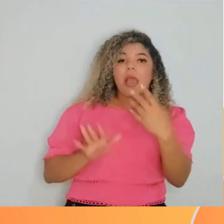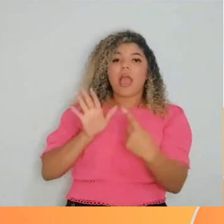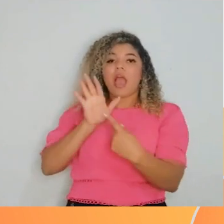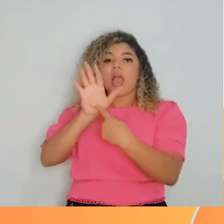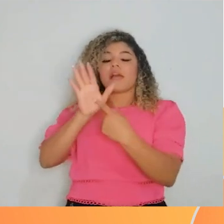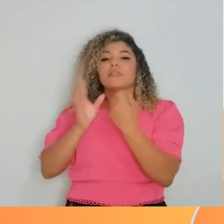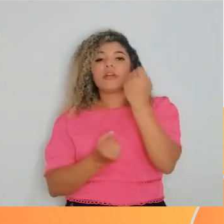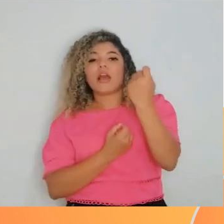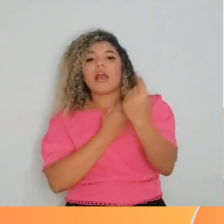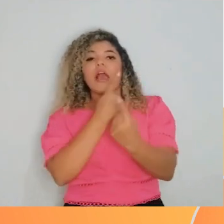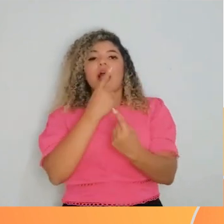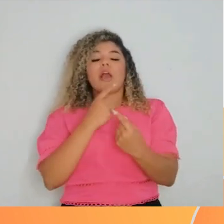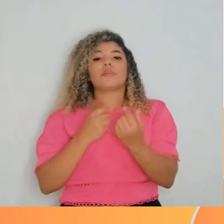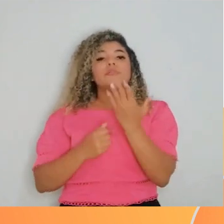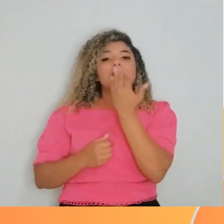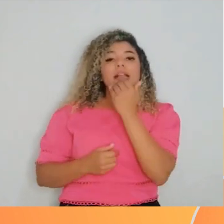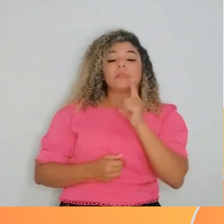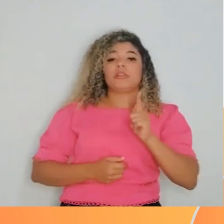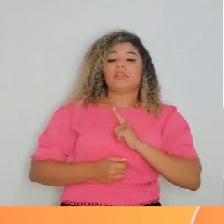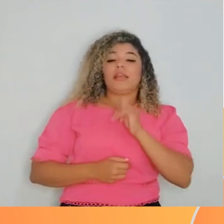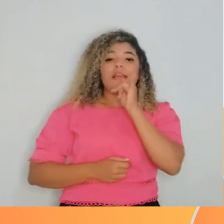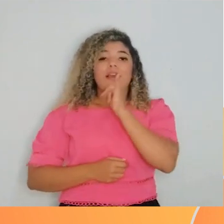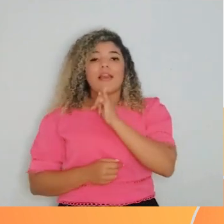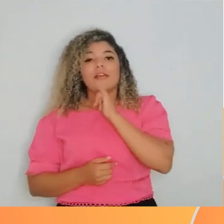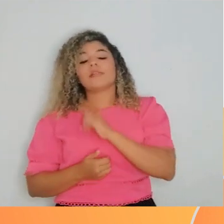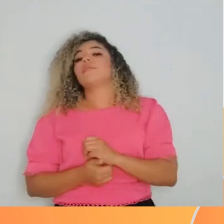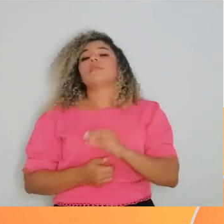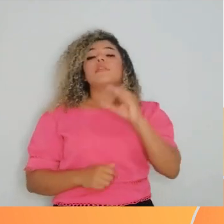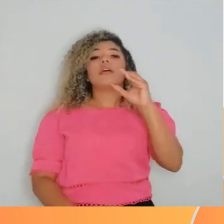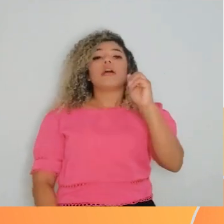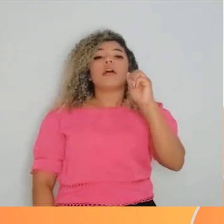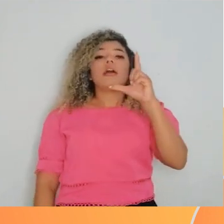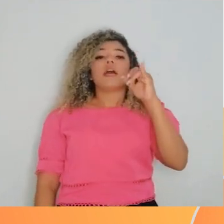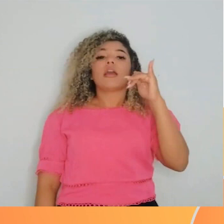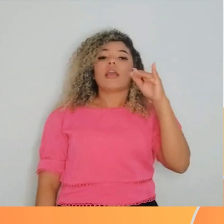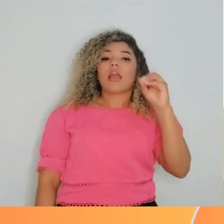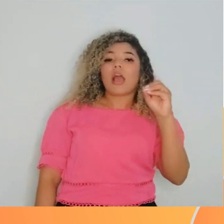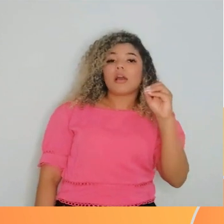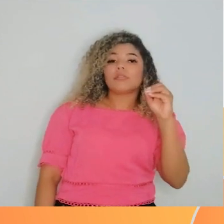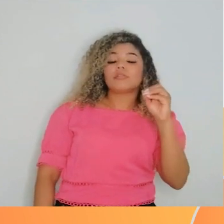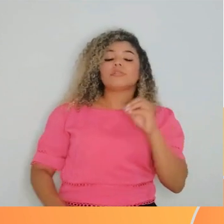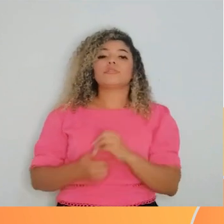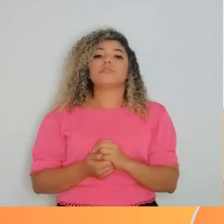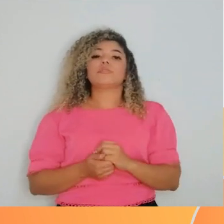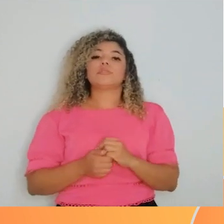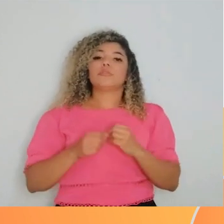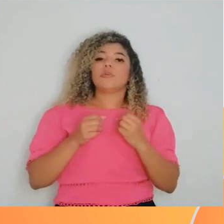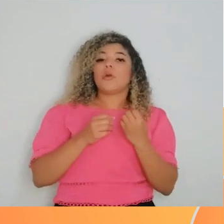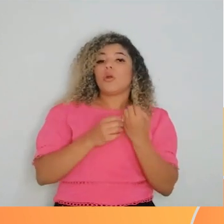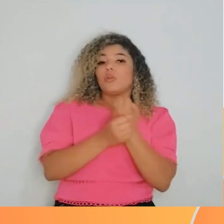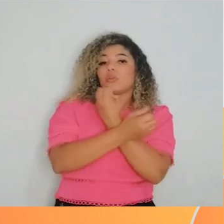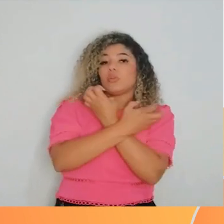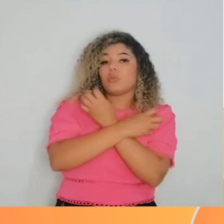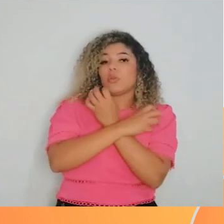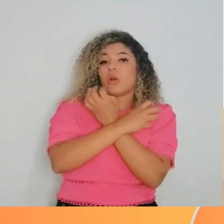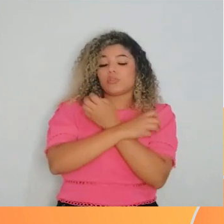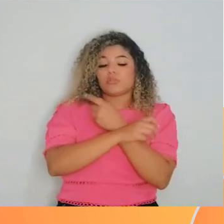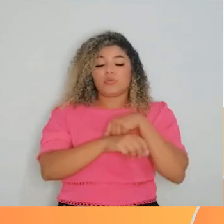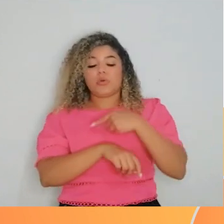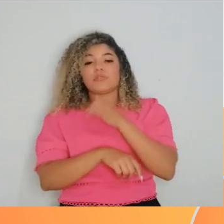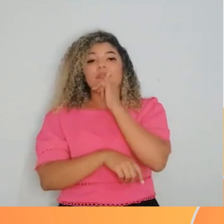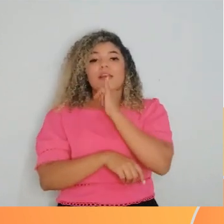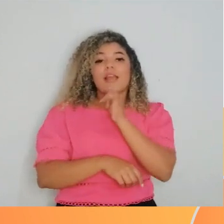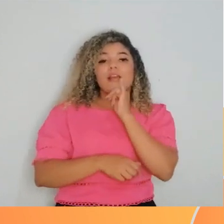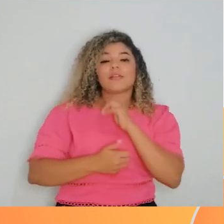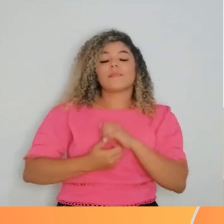apresenta algumas fontes desses sais minerais, como exemplo o cálcio, que participa da formação e constituição do tecido ósseo. Aqui nós